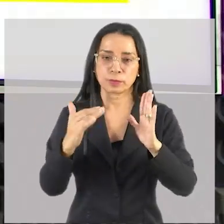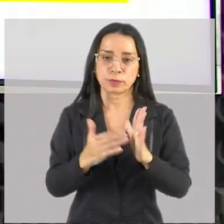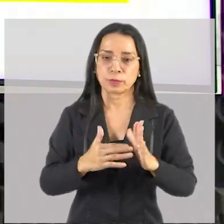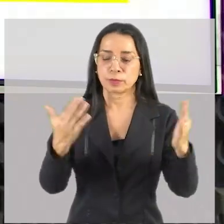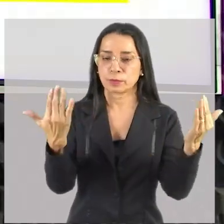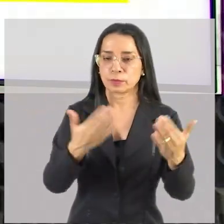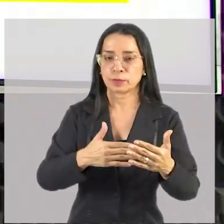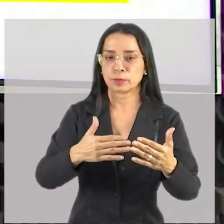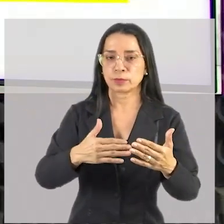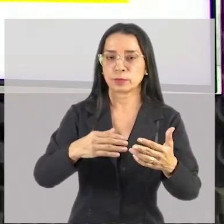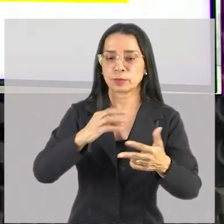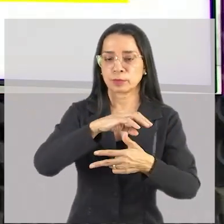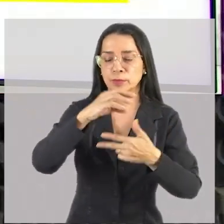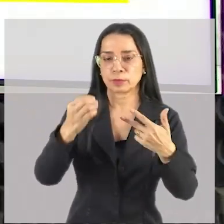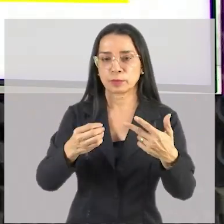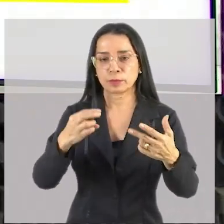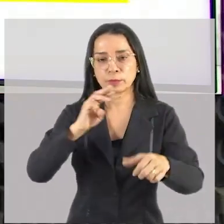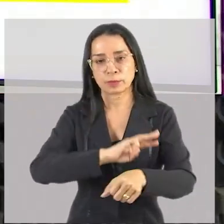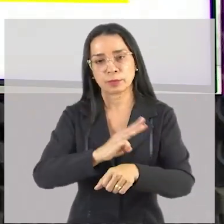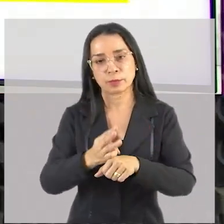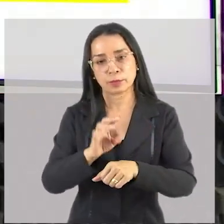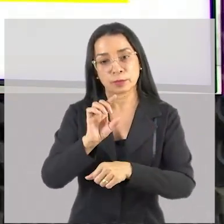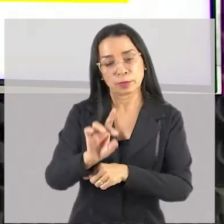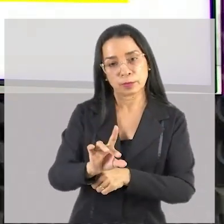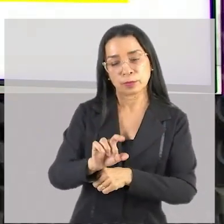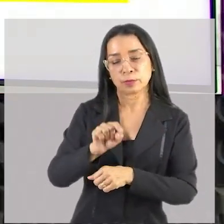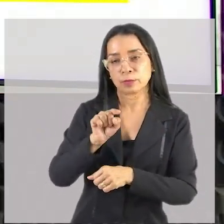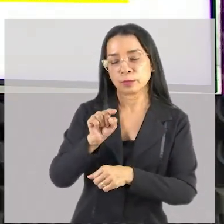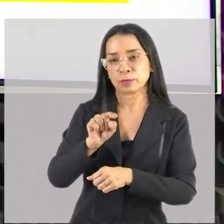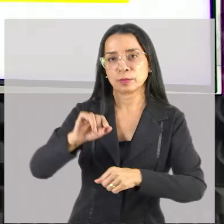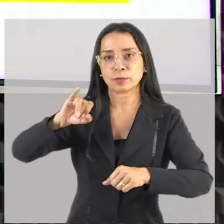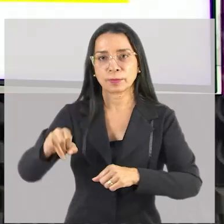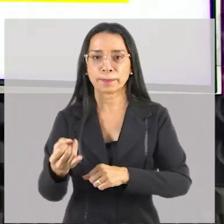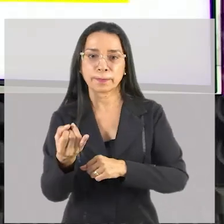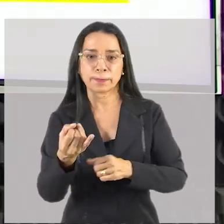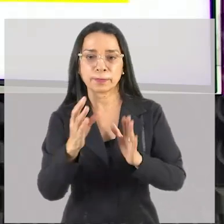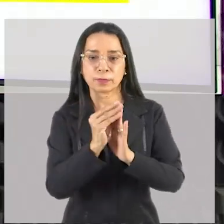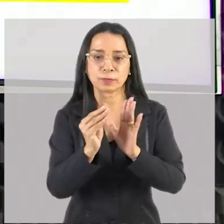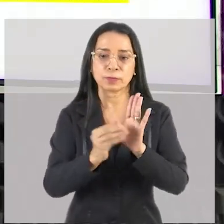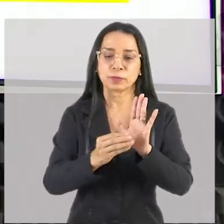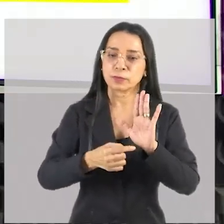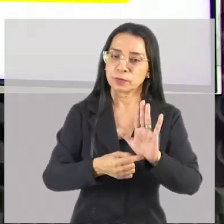UEMA. E eu conto contigo. Agora é só você. Aproveita aí todo esse conteúdo